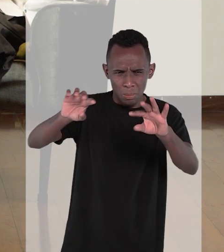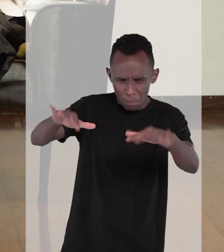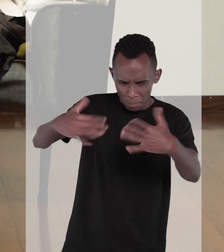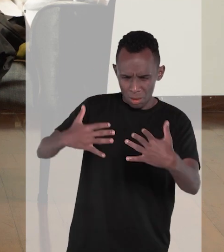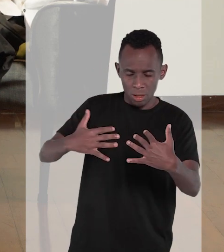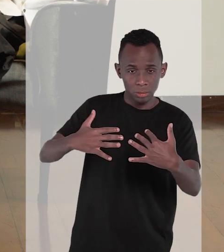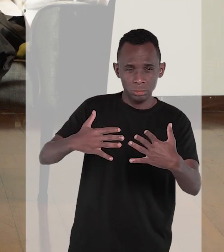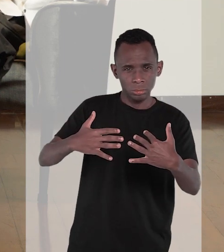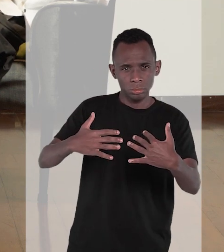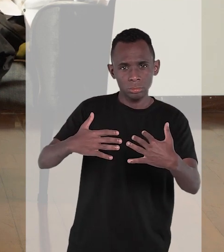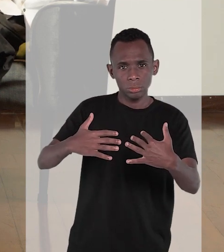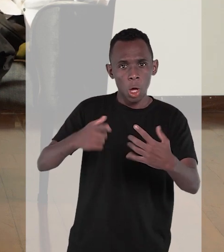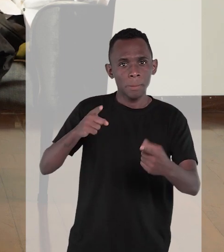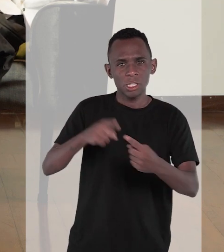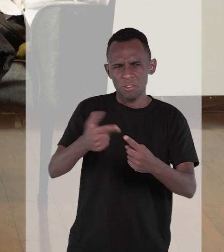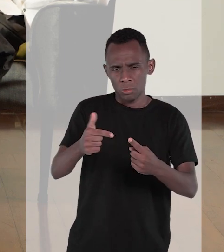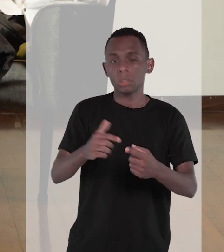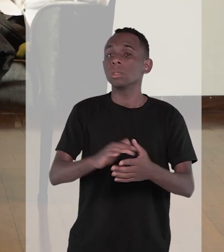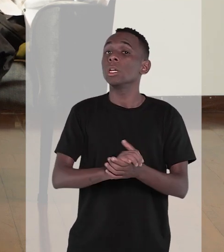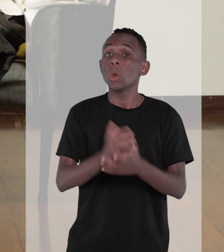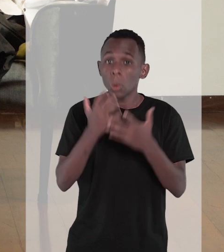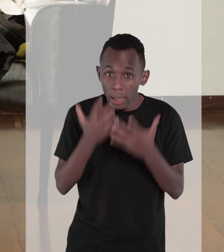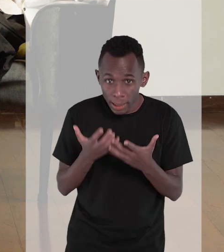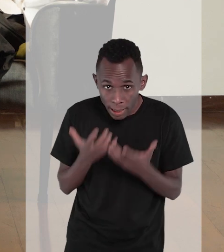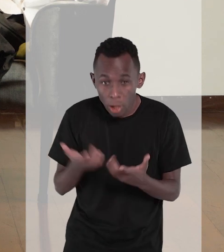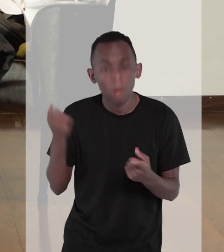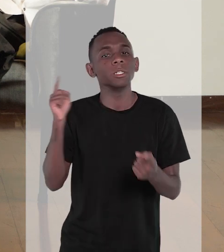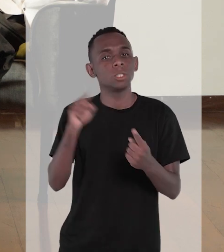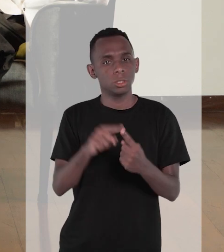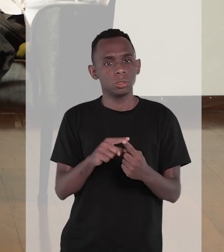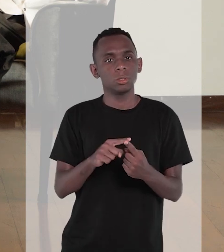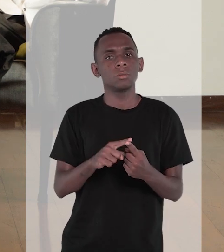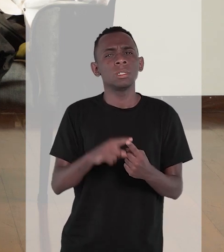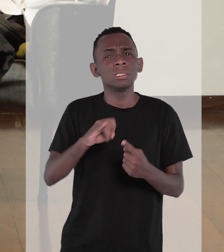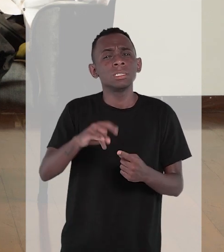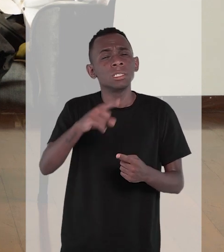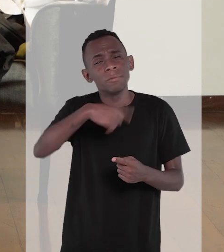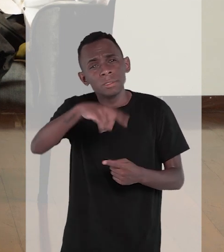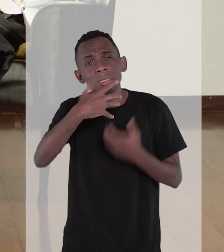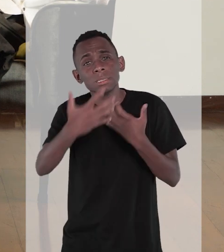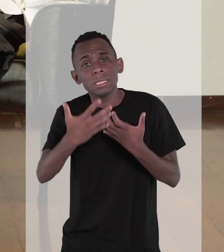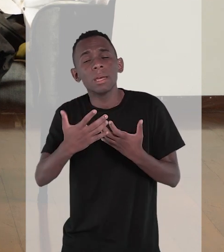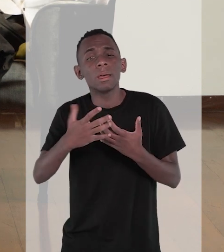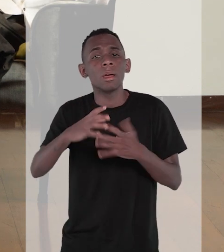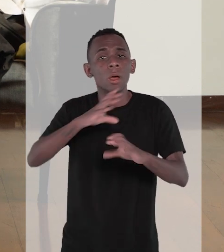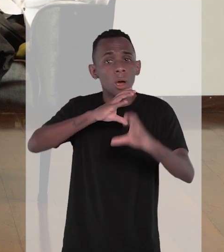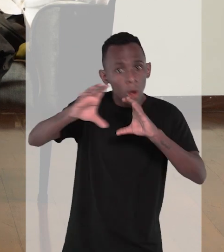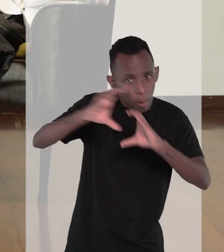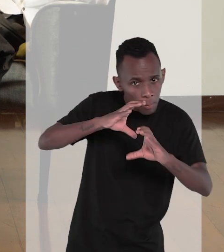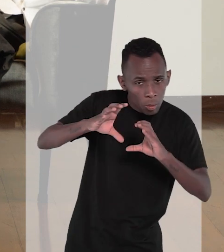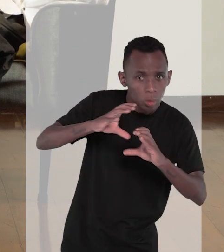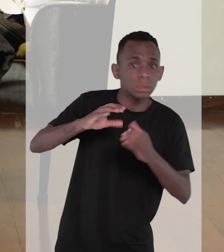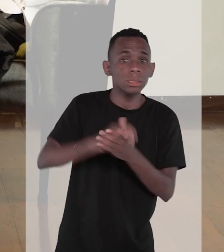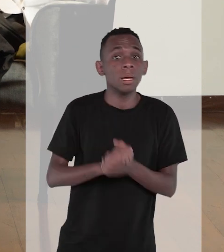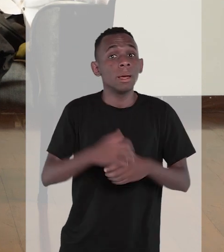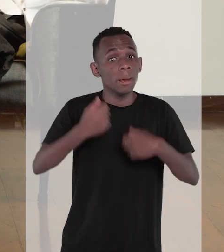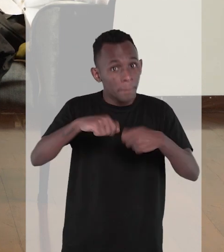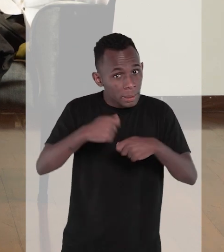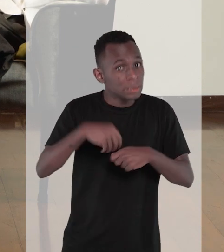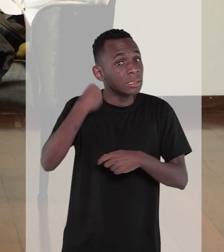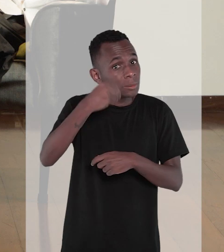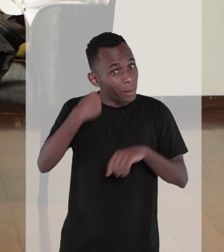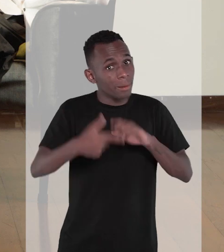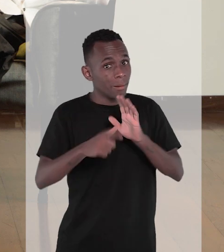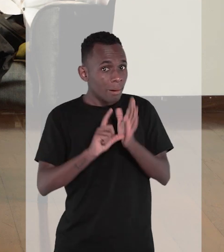toa. Sabe, eu quero que você saia de casa, se você gosta das coisas que eu faço. Se você quer ouvir Catedral, cara, você vai ter que passar por muita